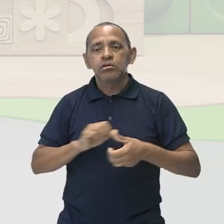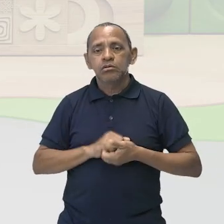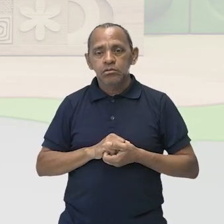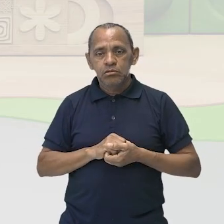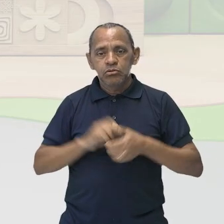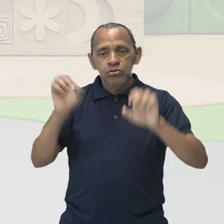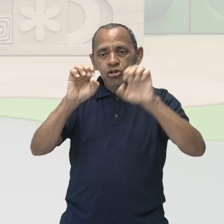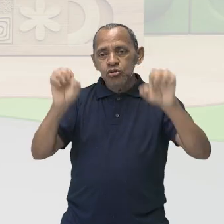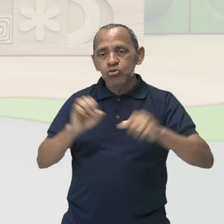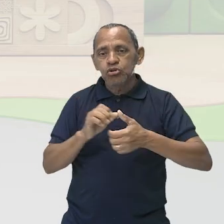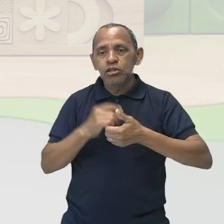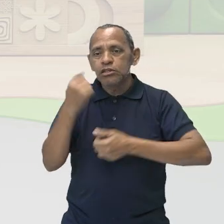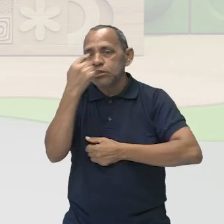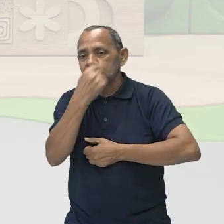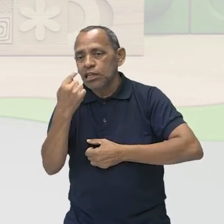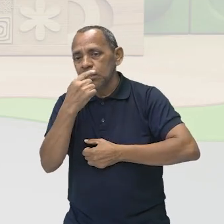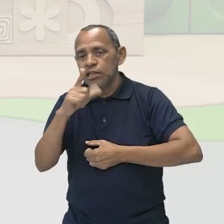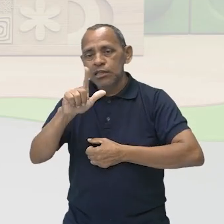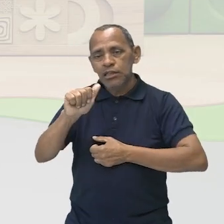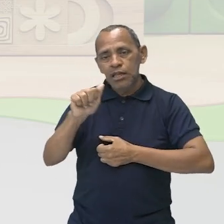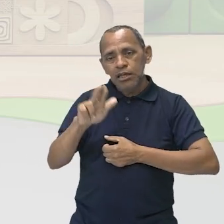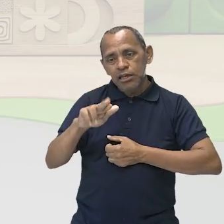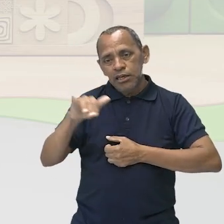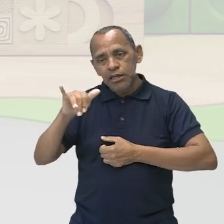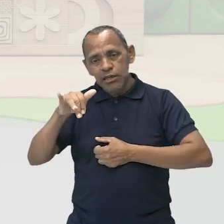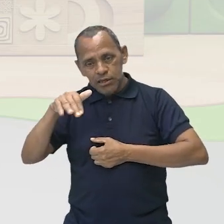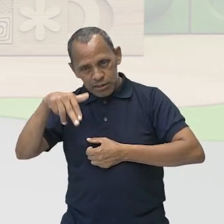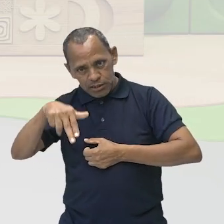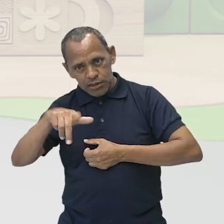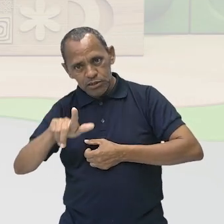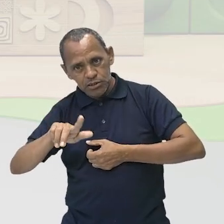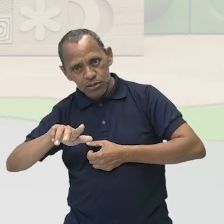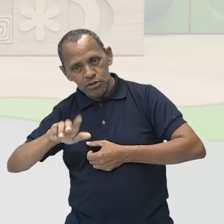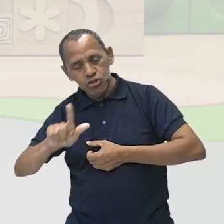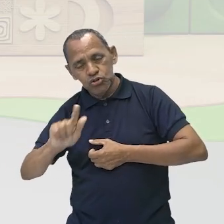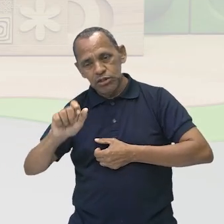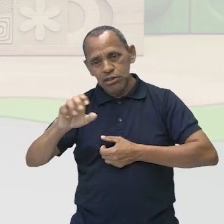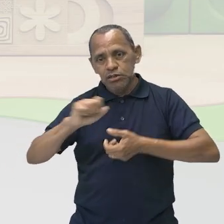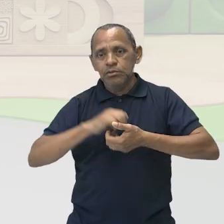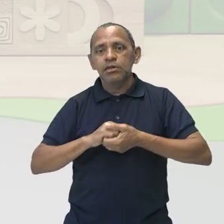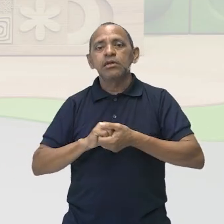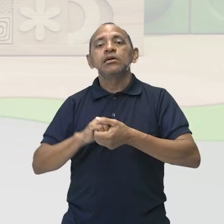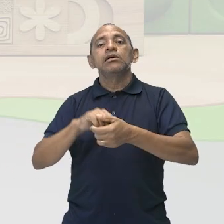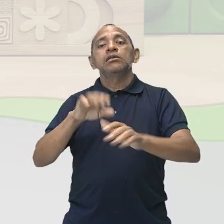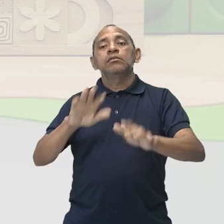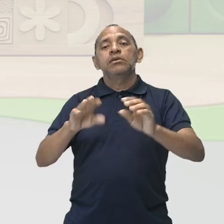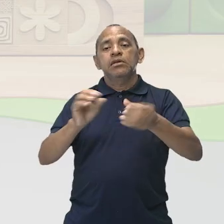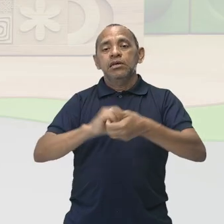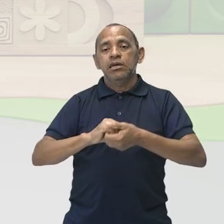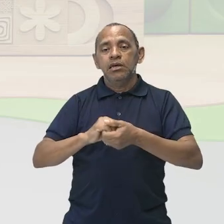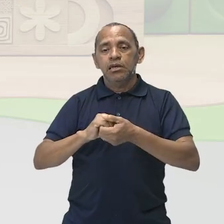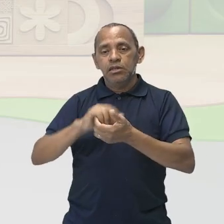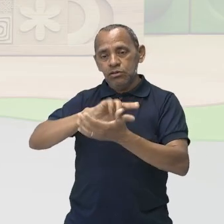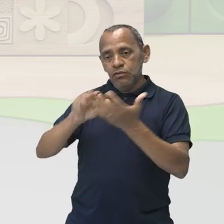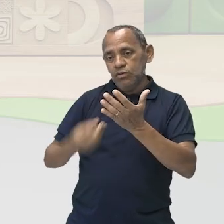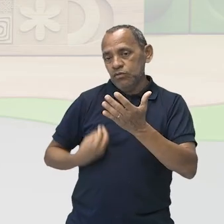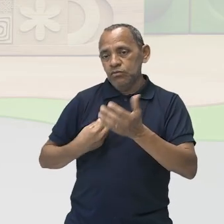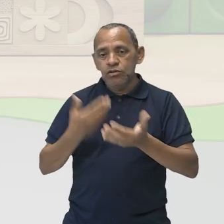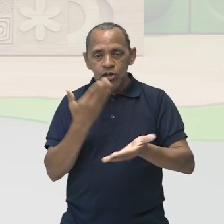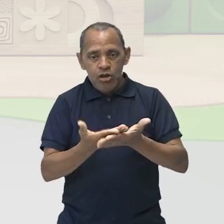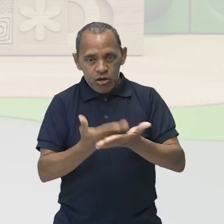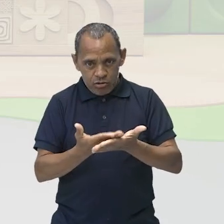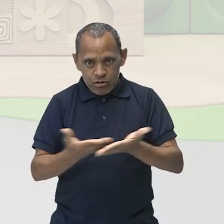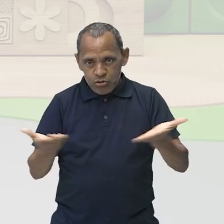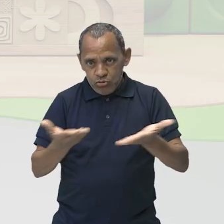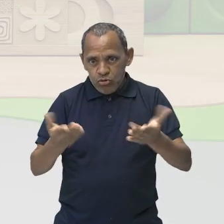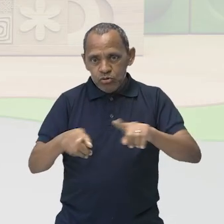laringe, que é uma região que fica então ali no pescoço do animal, dependendo então da espécie. Bem, na nossa aula de hoje, nós tivemos